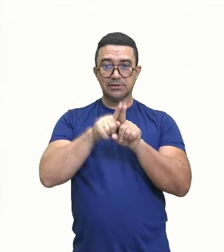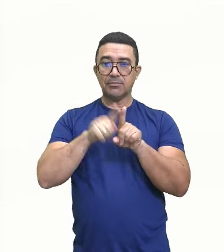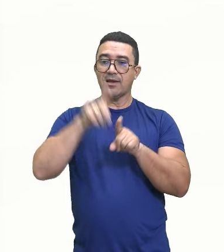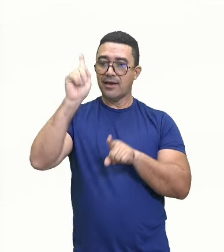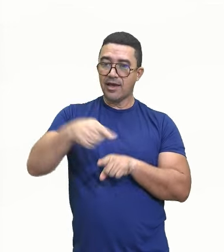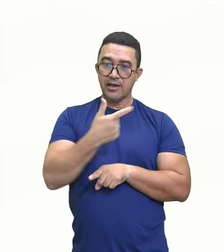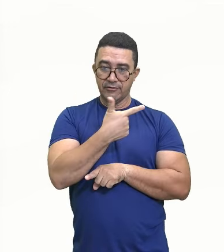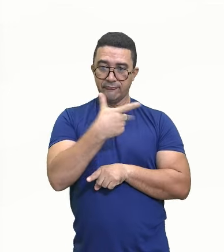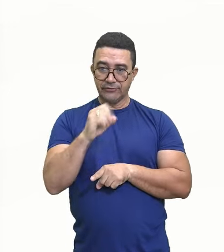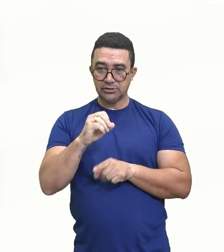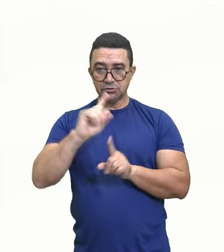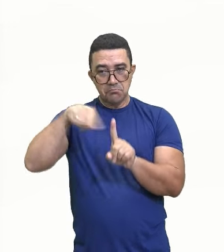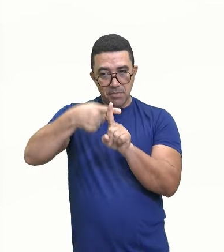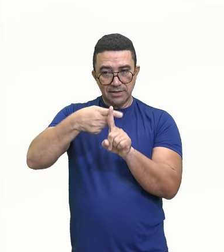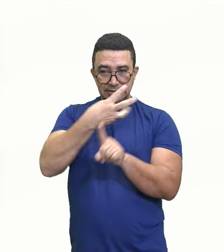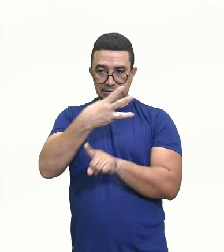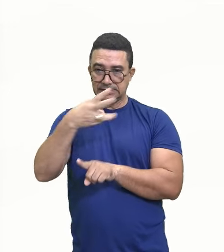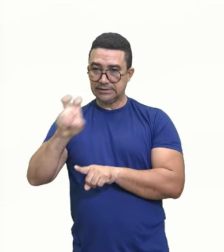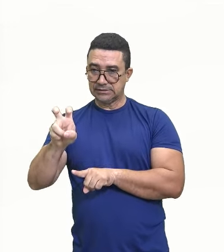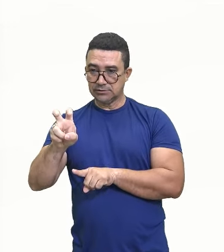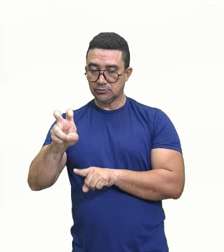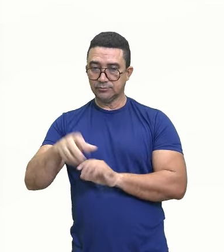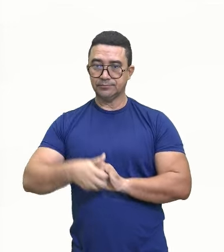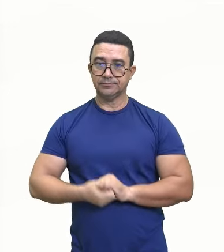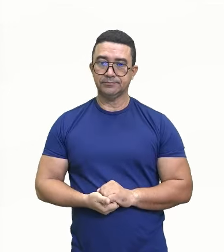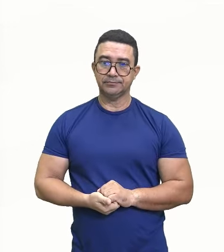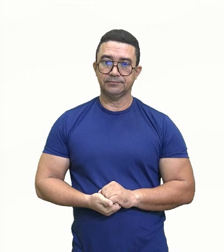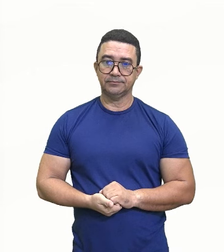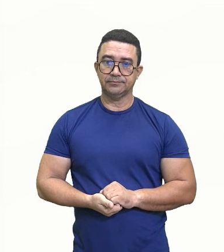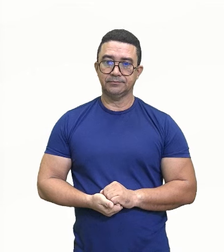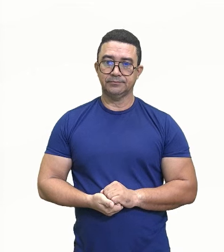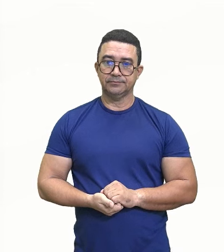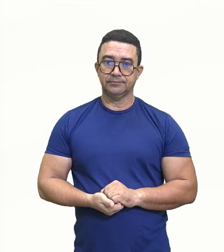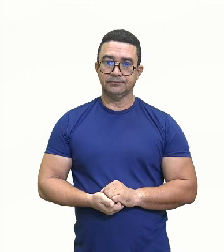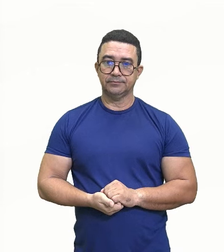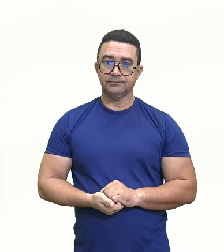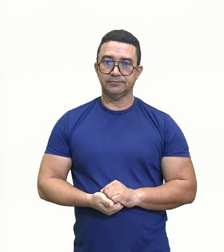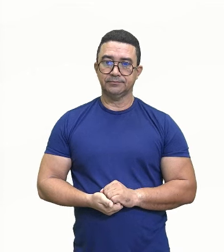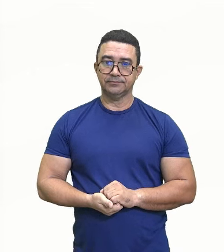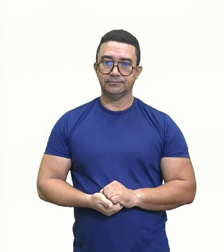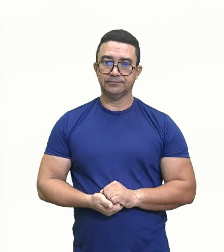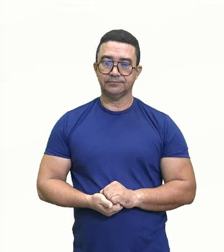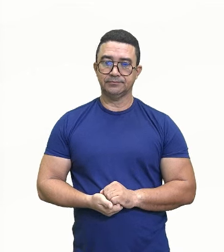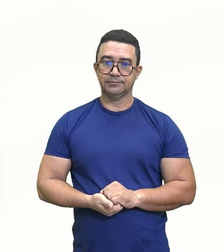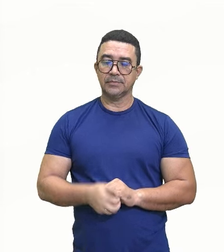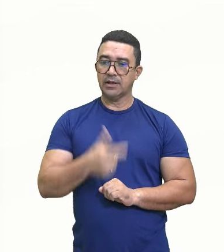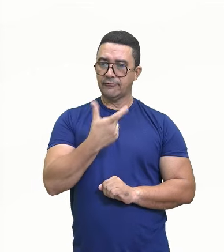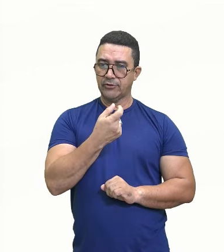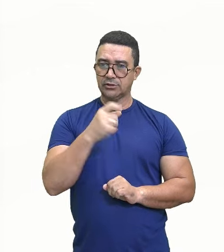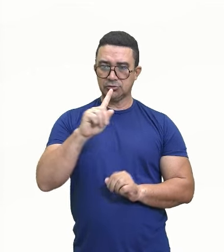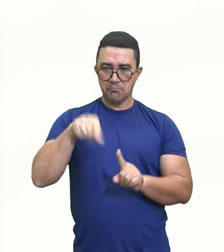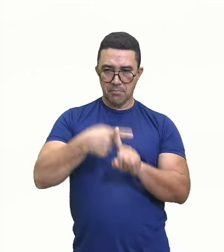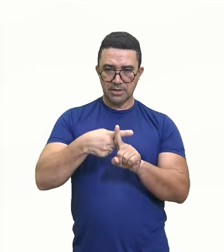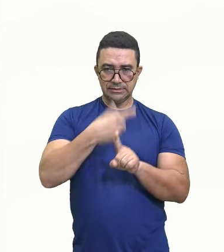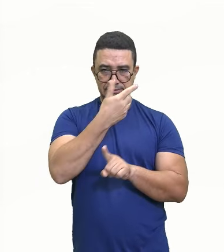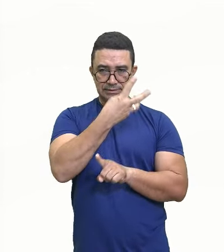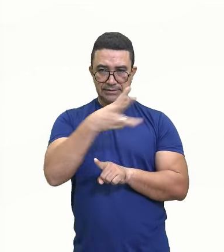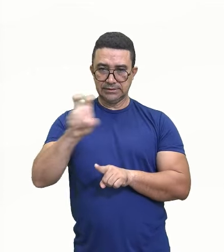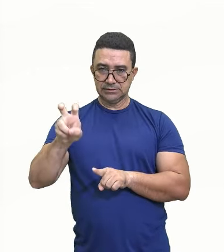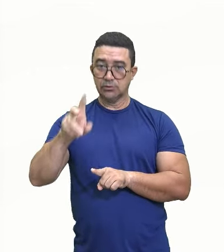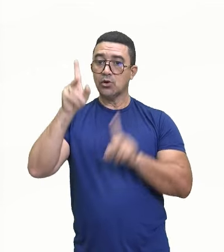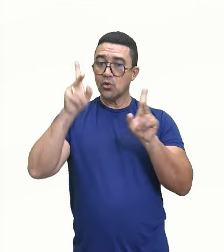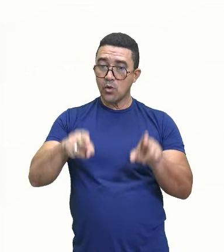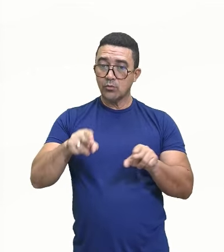ser 20 mais 35. Nós já até fizemos essa soma. Quanto que deu essa soma aqui? 20 mais 35 é igual